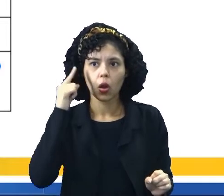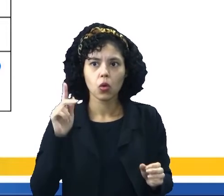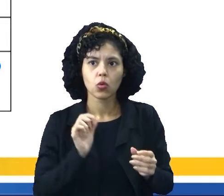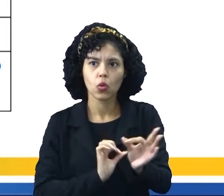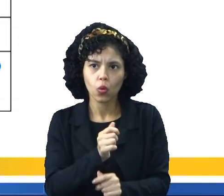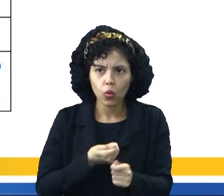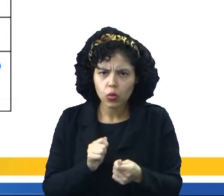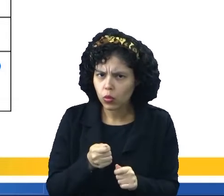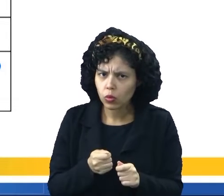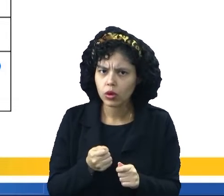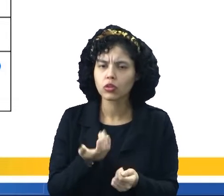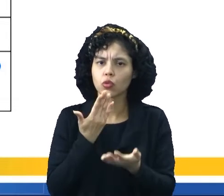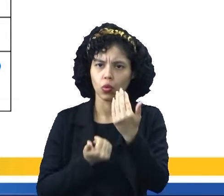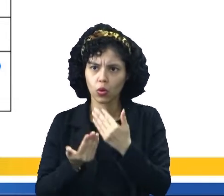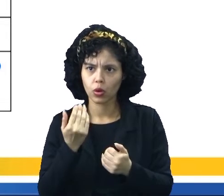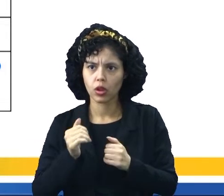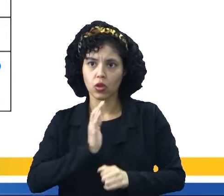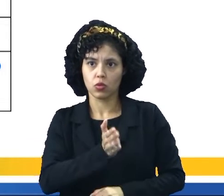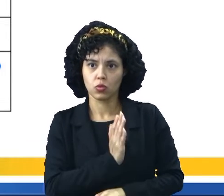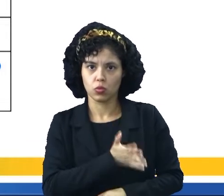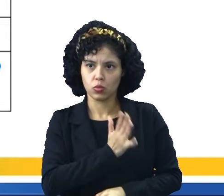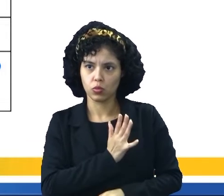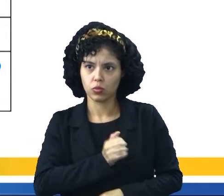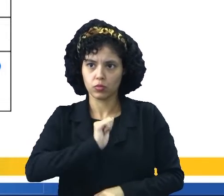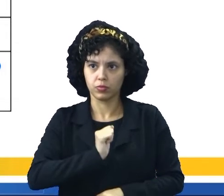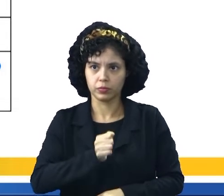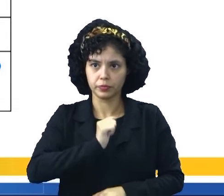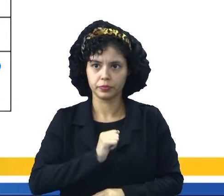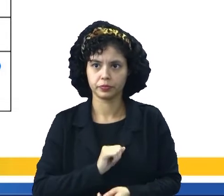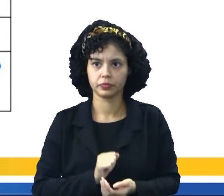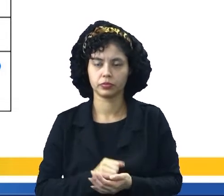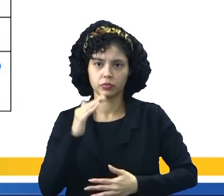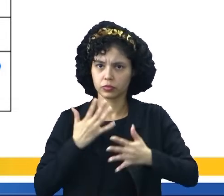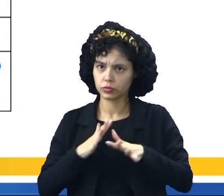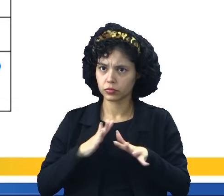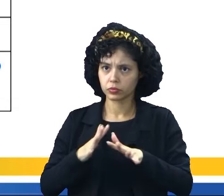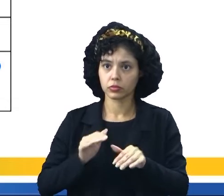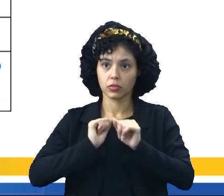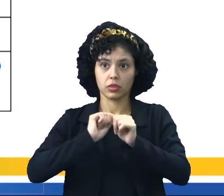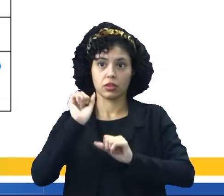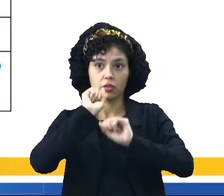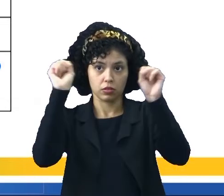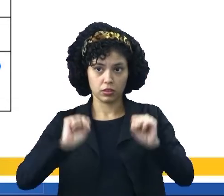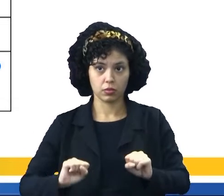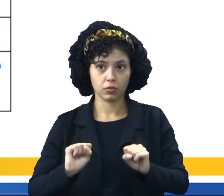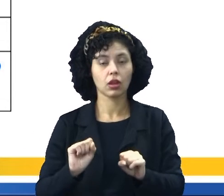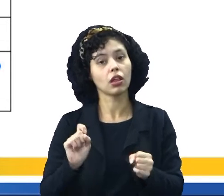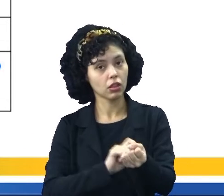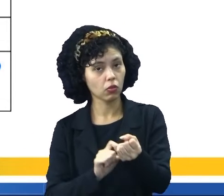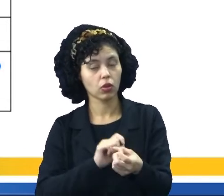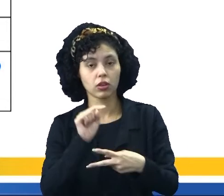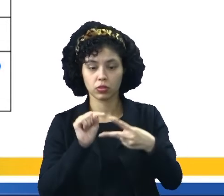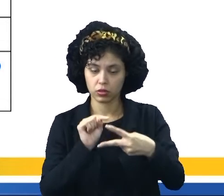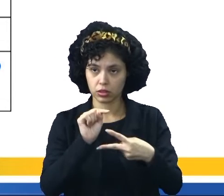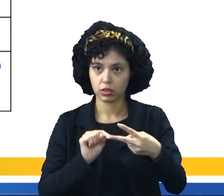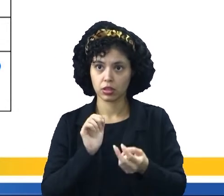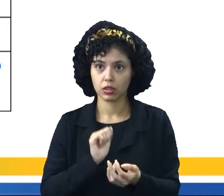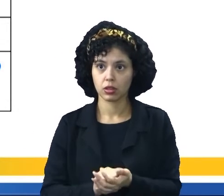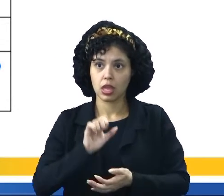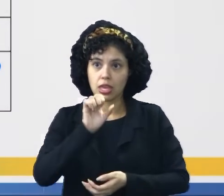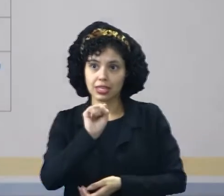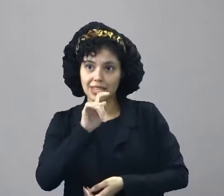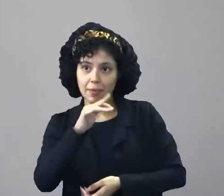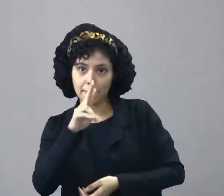temos o controle da digestão, dos batimentos cardíacos, movimento das vísceras. Nesse sistema nervoso autônomo, ele está dividido em sistema nervoso